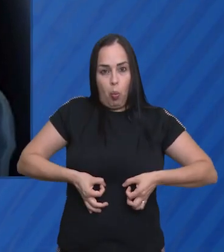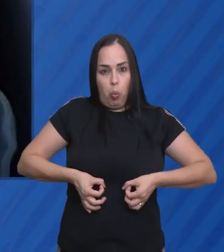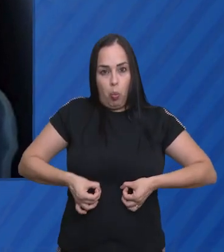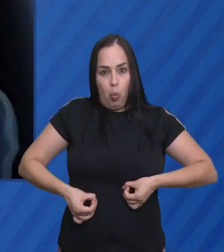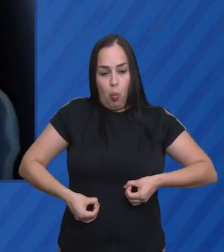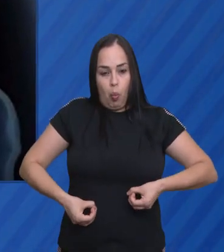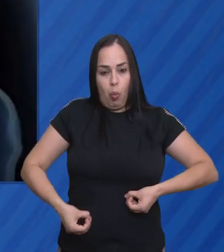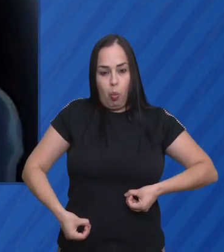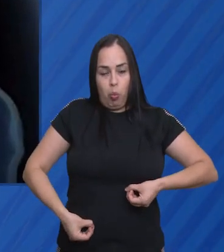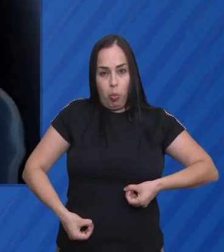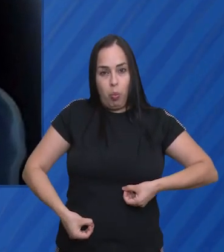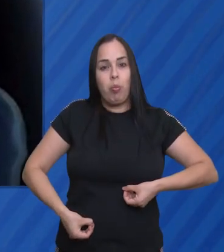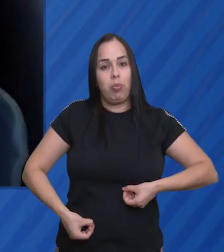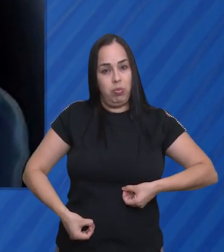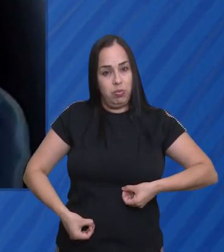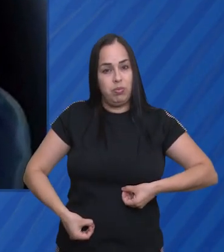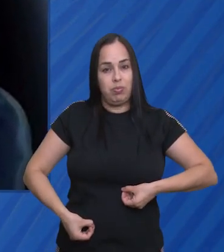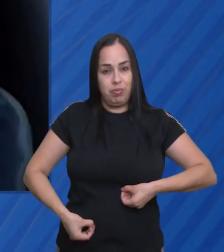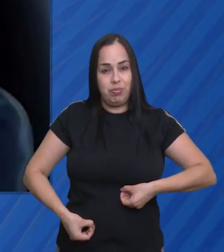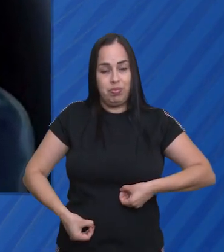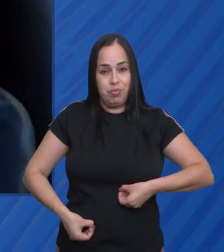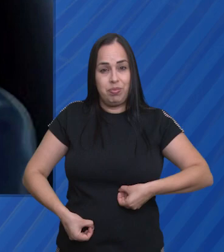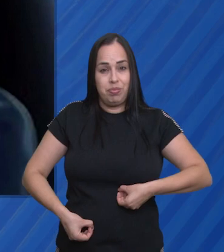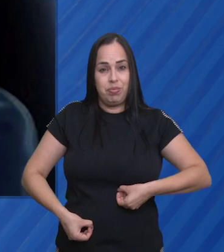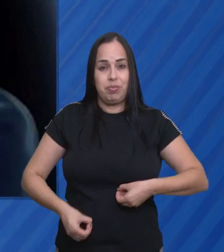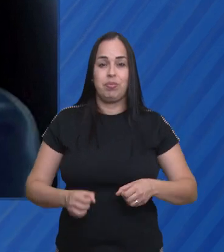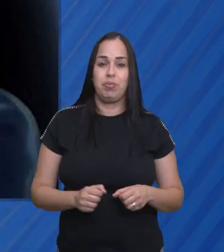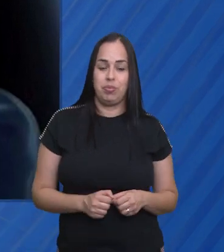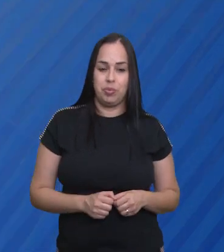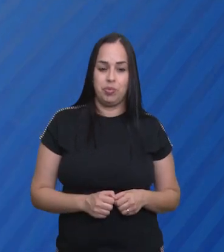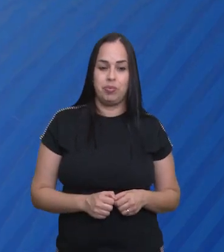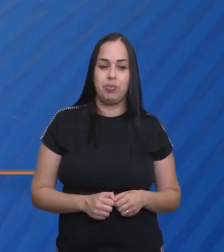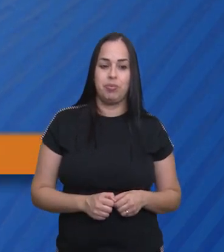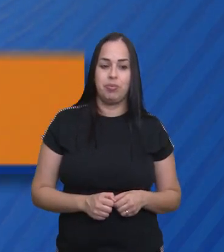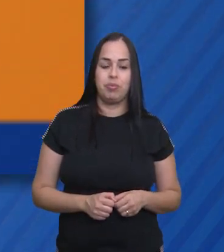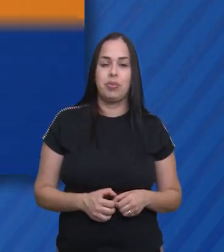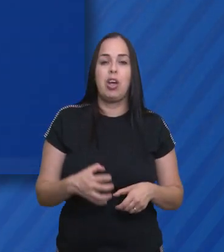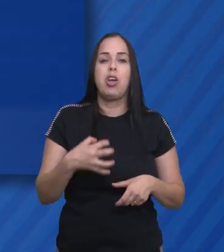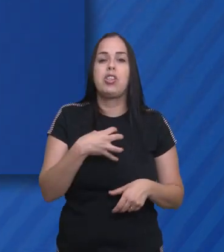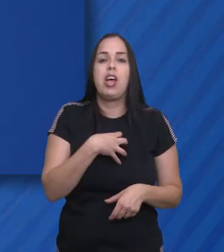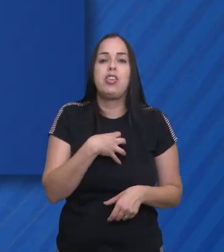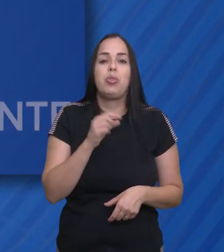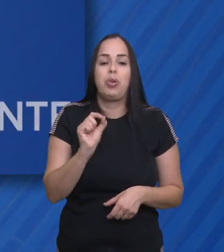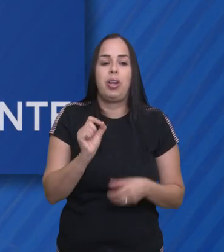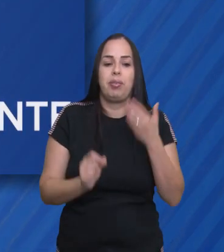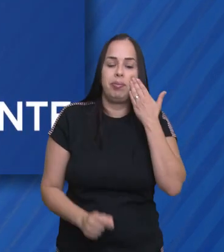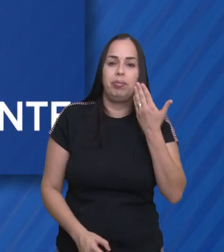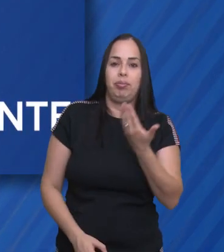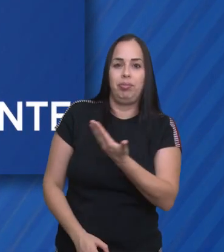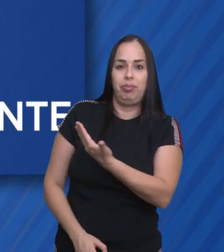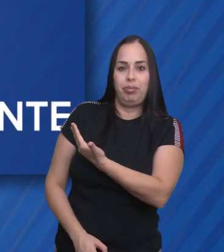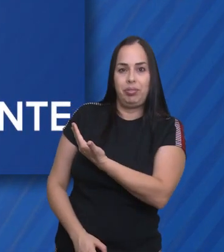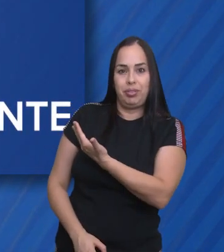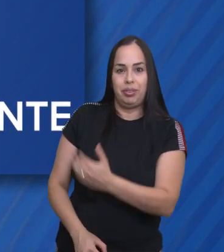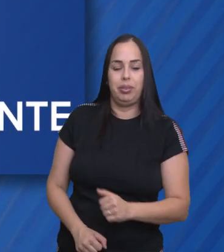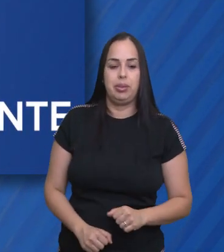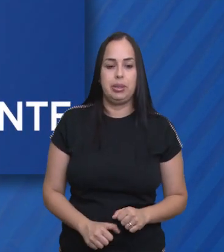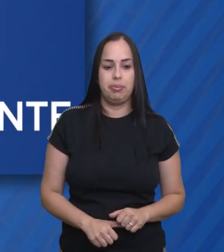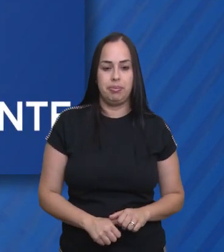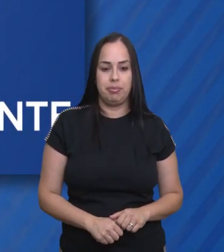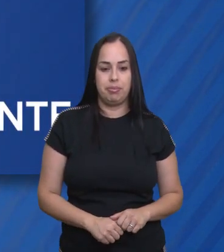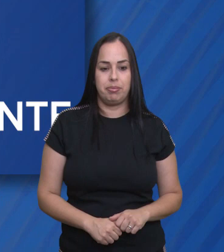tumores que se iniciam pela formação de lesões na parede interna do intestino. Entre os sintomas estão sangue nas